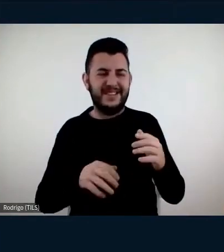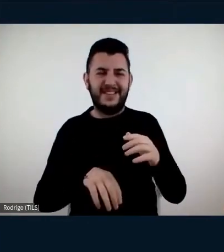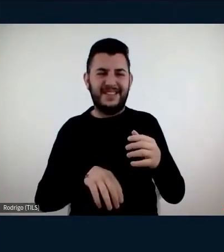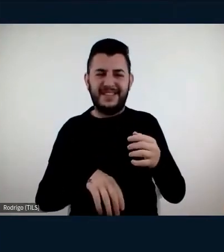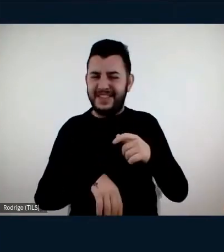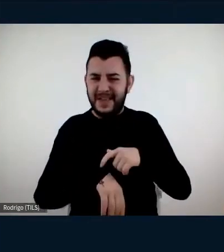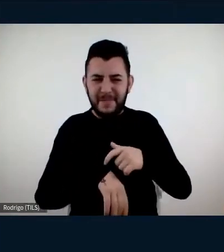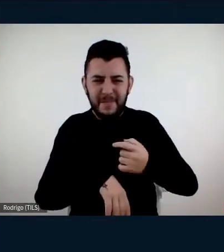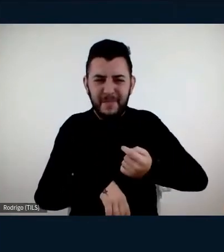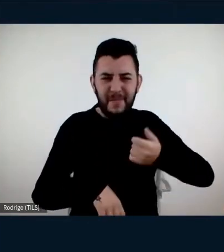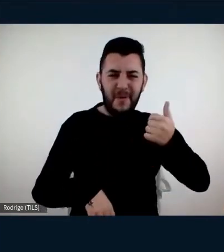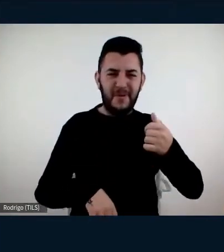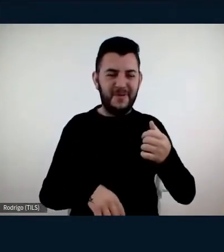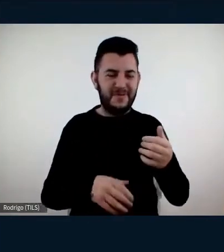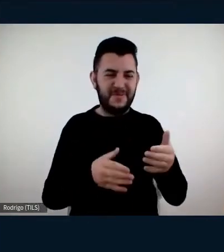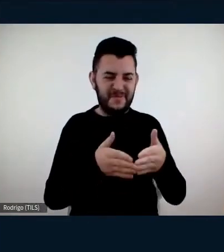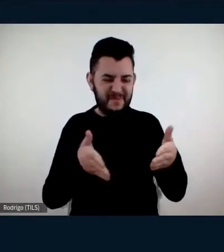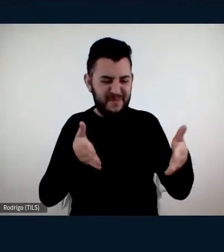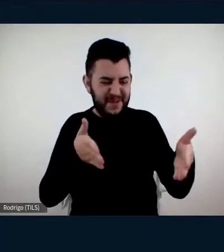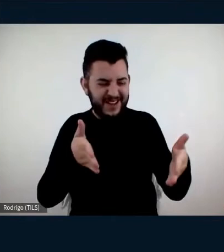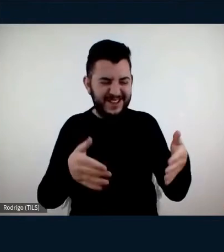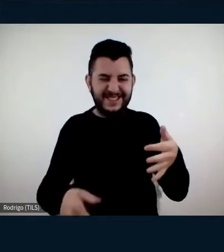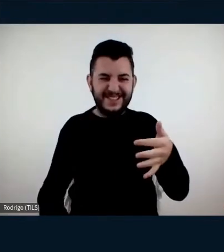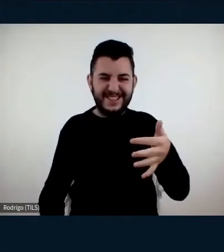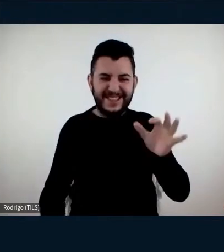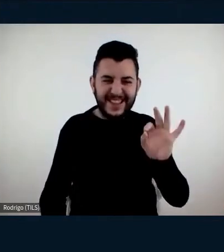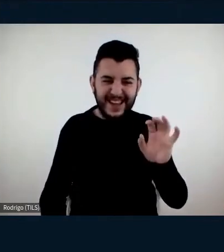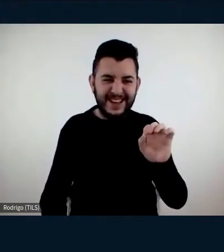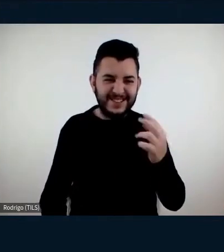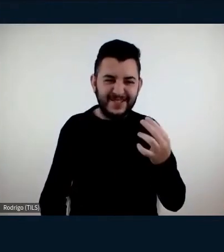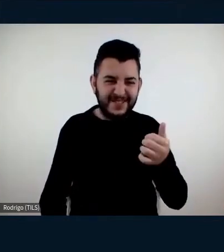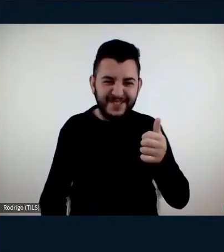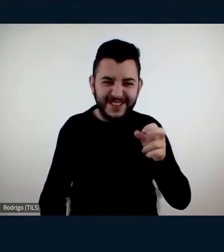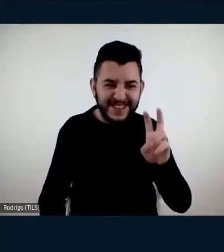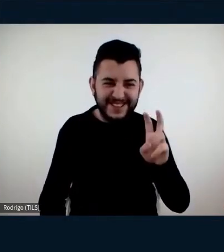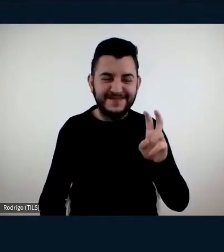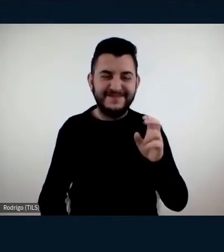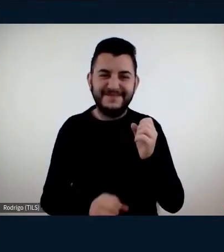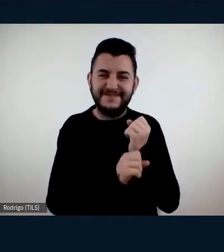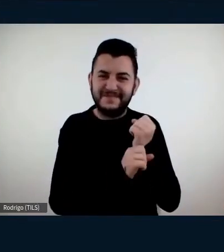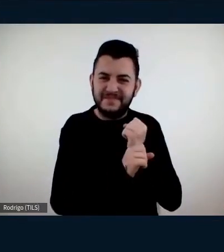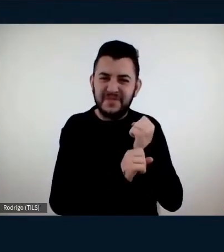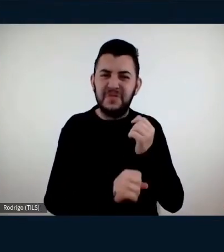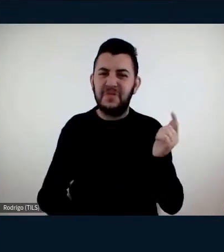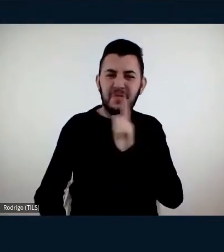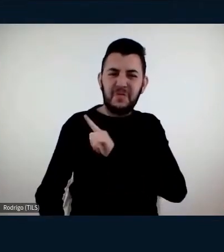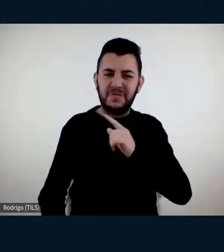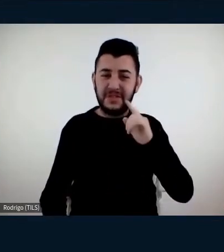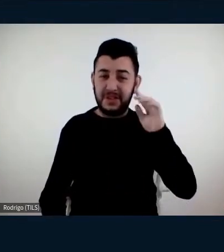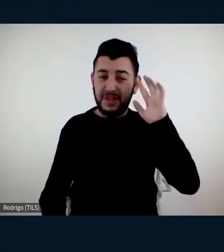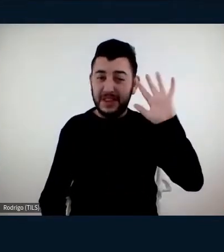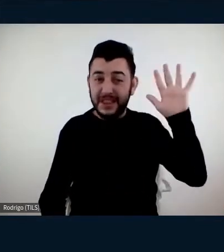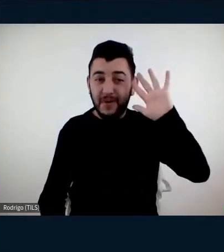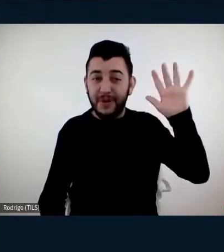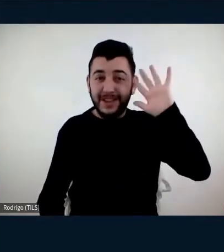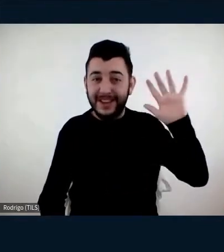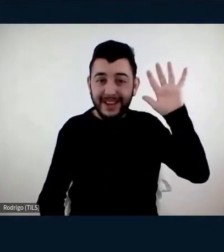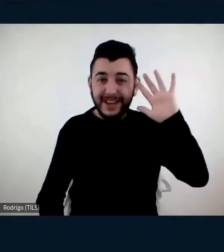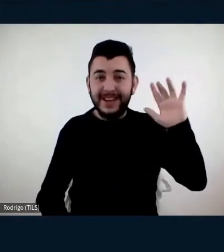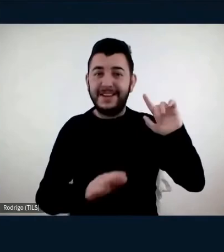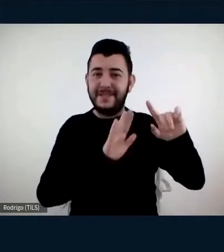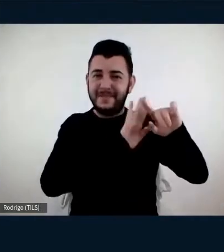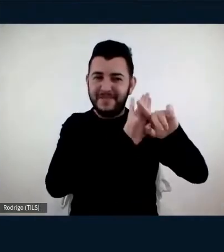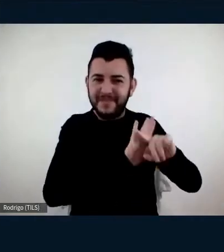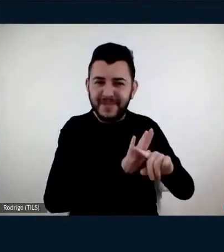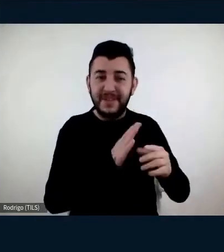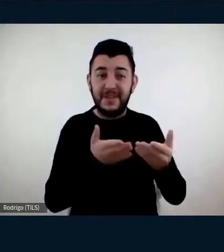um arcabouço teórico tão robusto, e realmente não percam de vista que vocês são uma